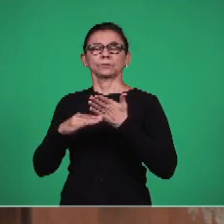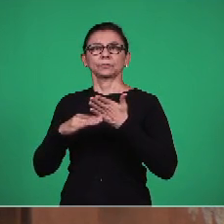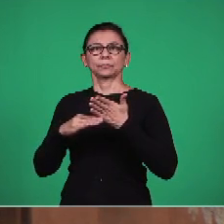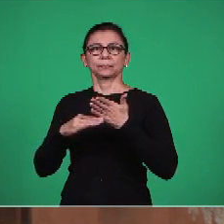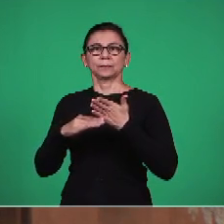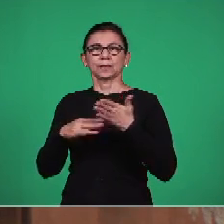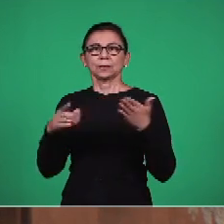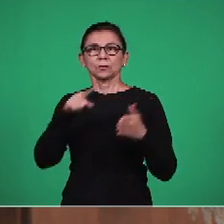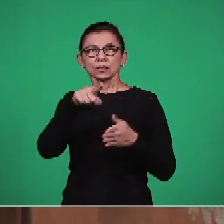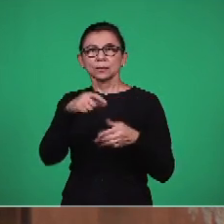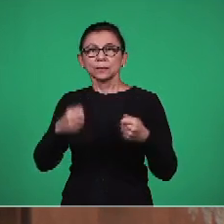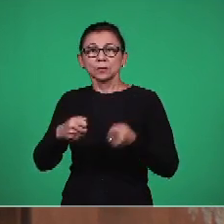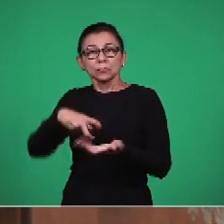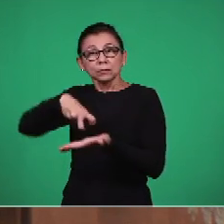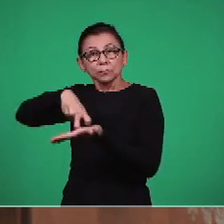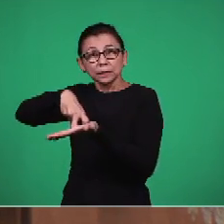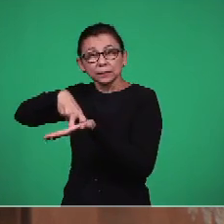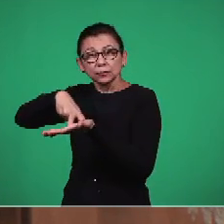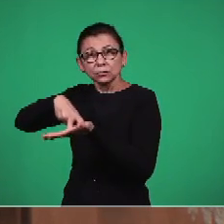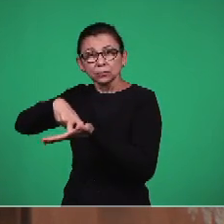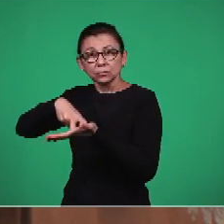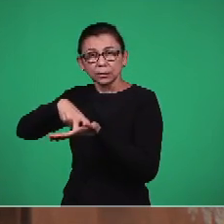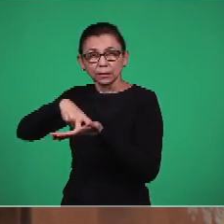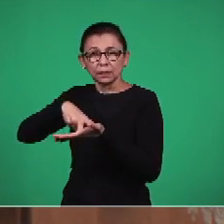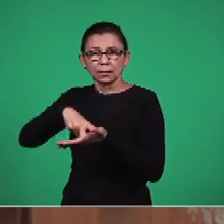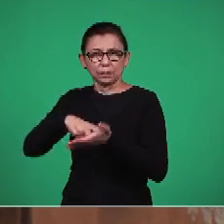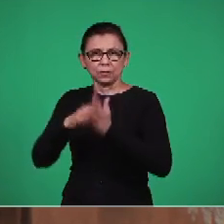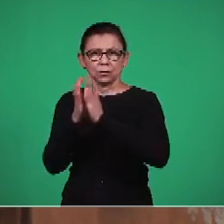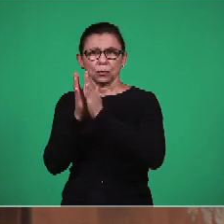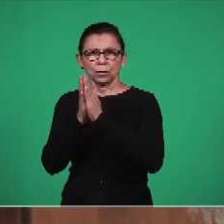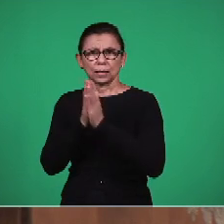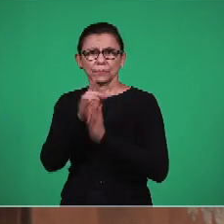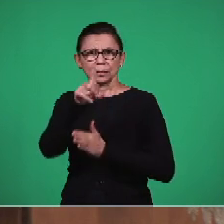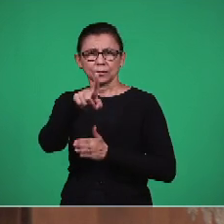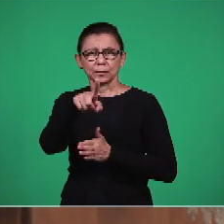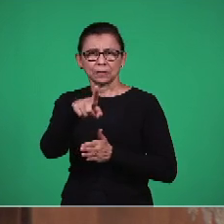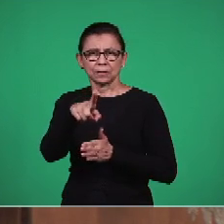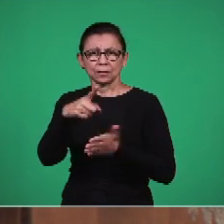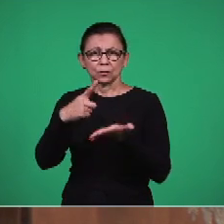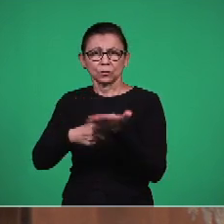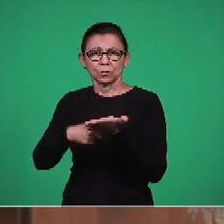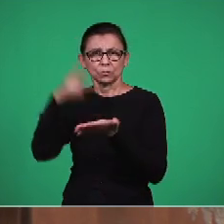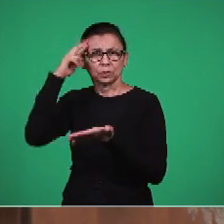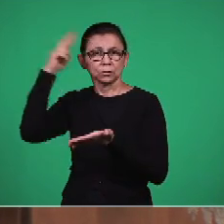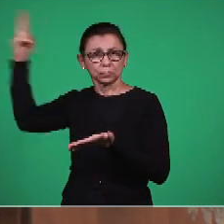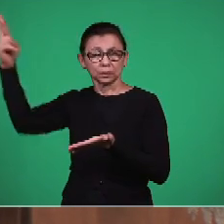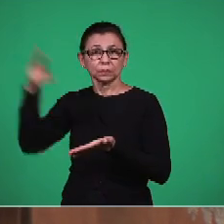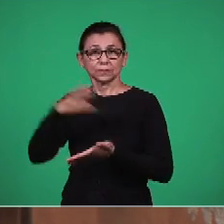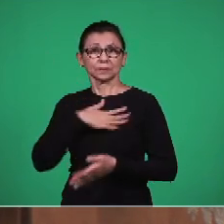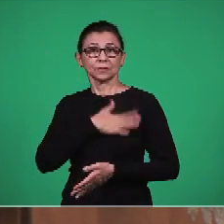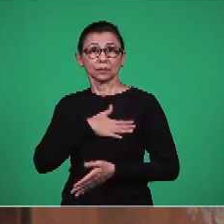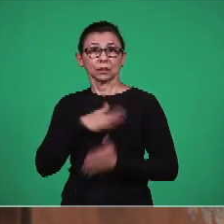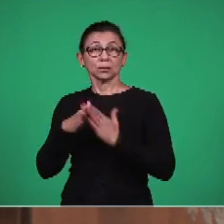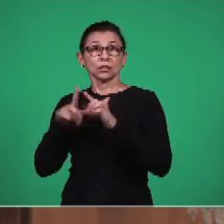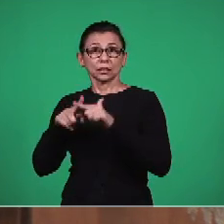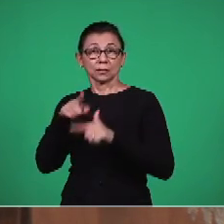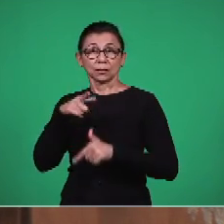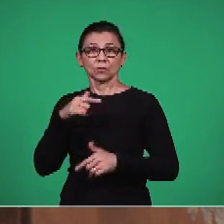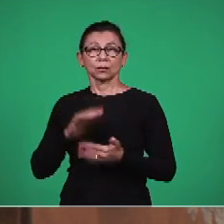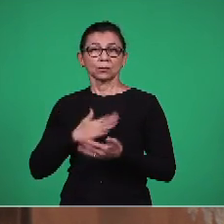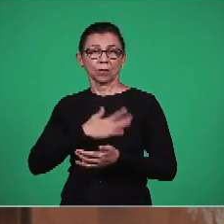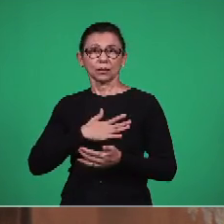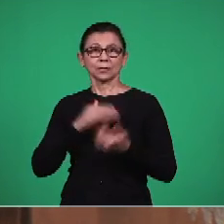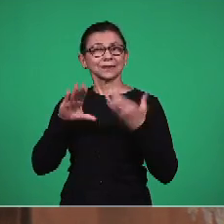seu joelho. Você não tem marcado um encontro com o Senhor, você tem ido à igreja, você gosta de igreja, gosta de cantar, gosta de